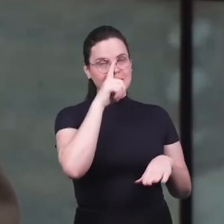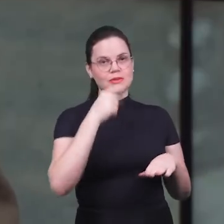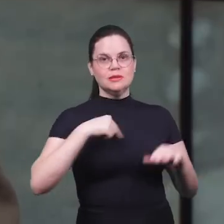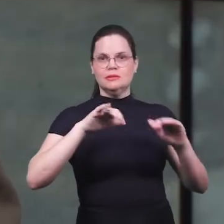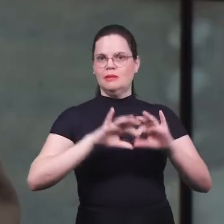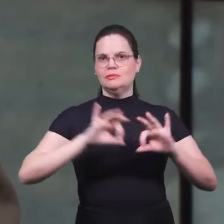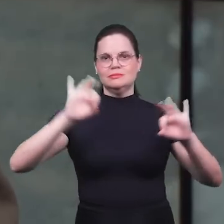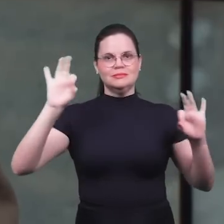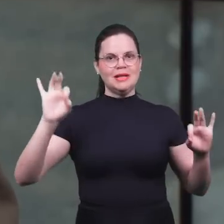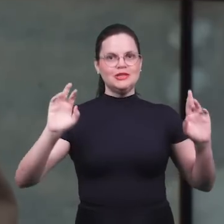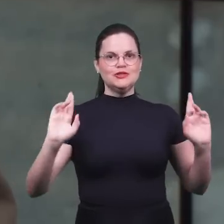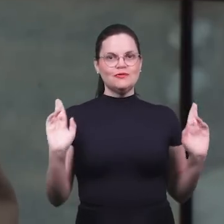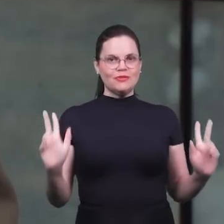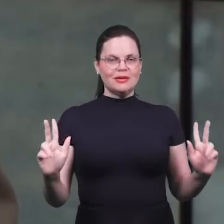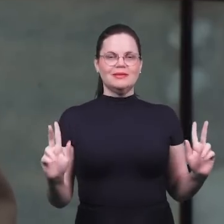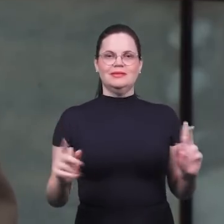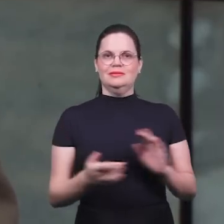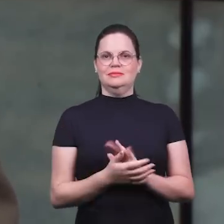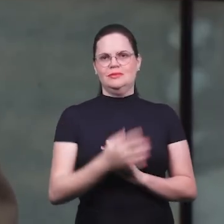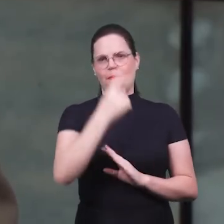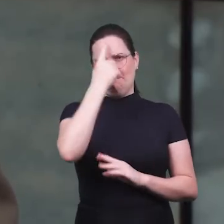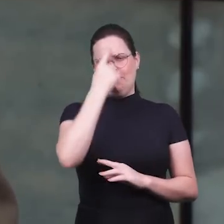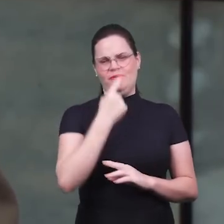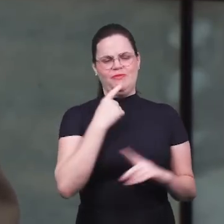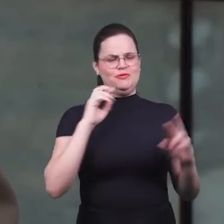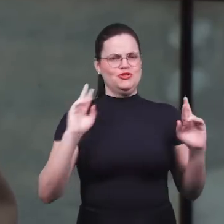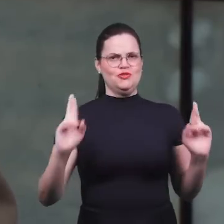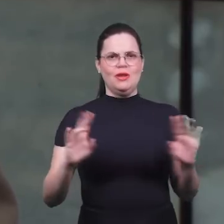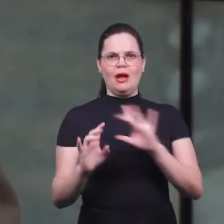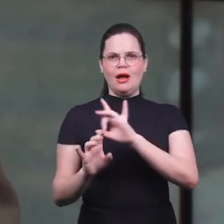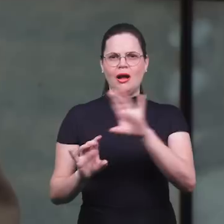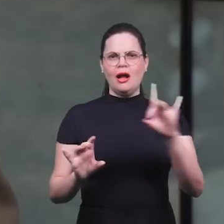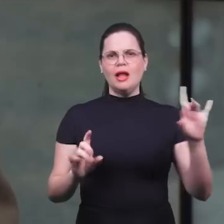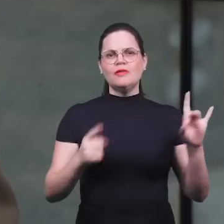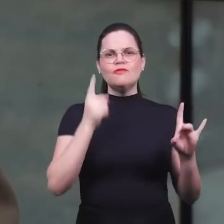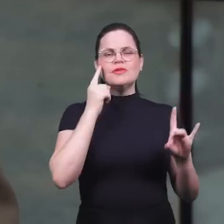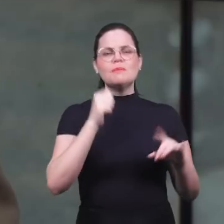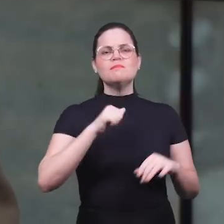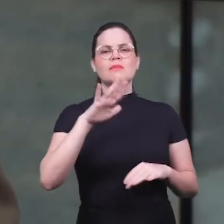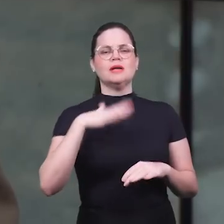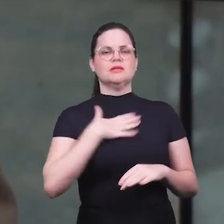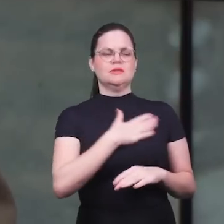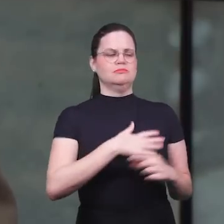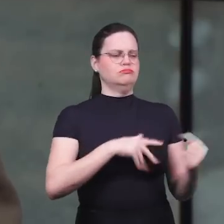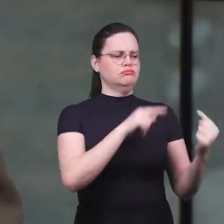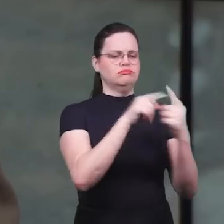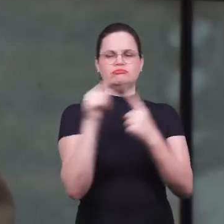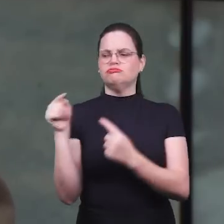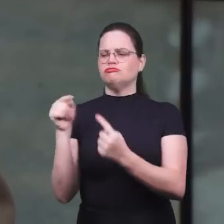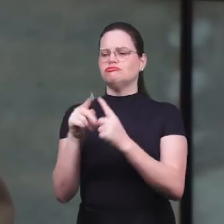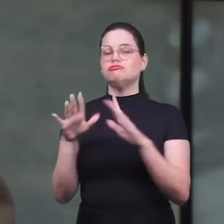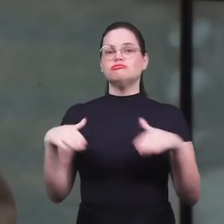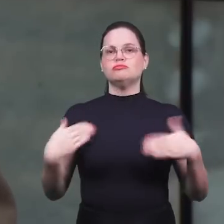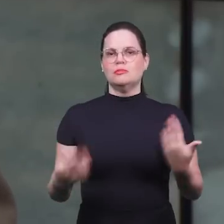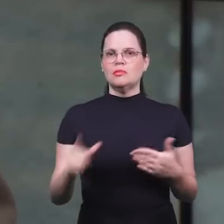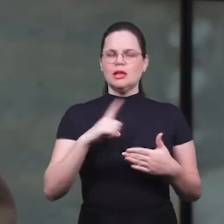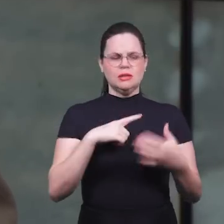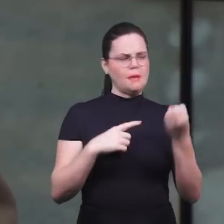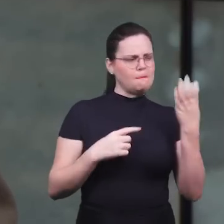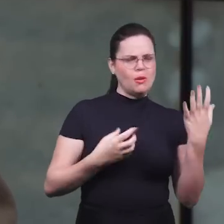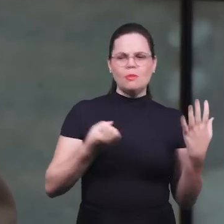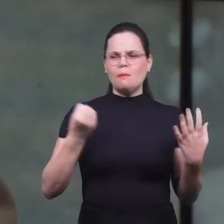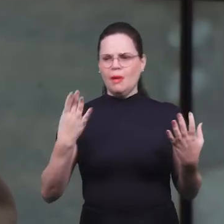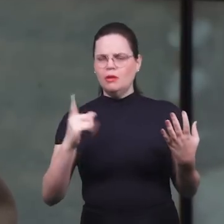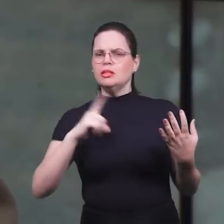entendimento. O perfil adequado, é isso mesmo. E há vantagens e desvantagens dos dois